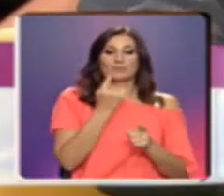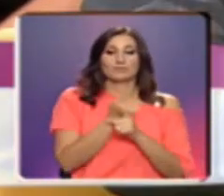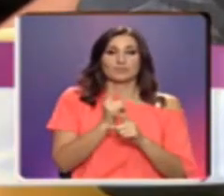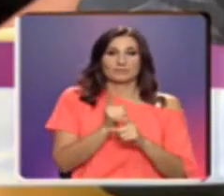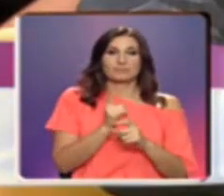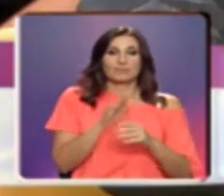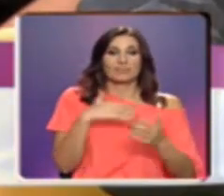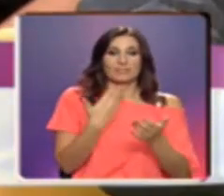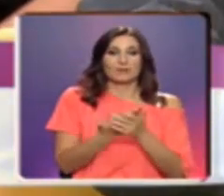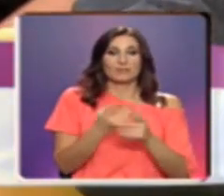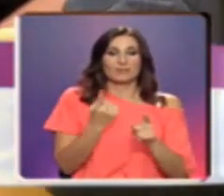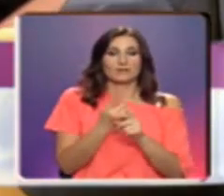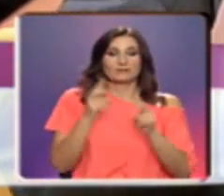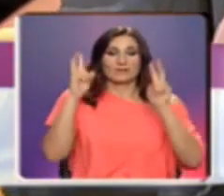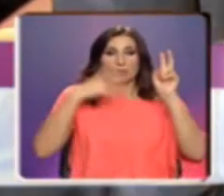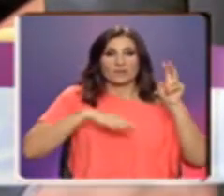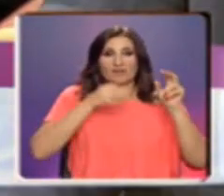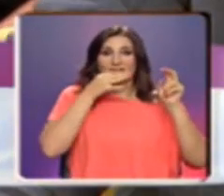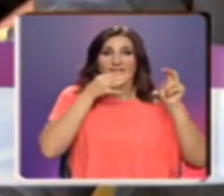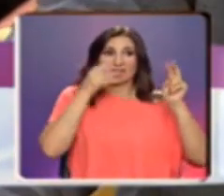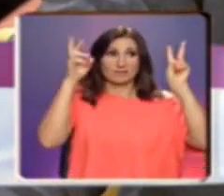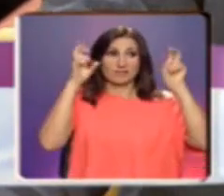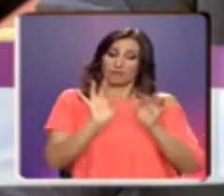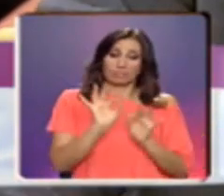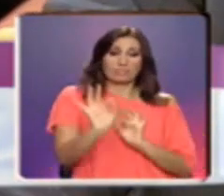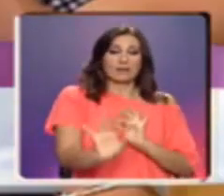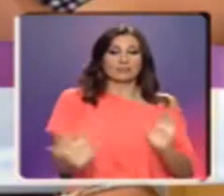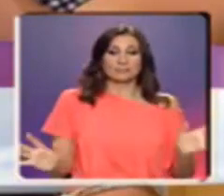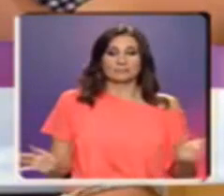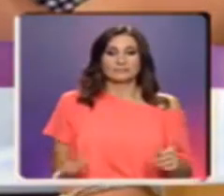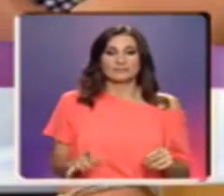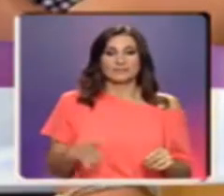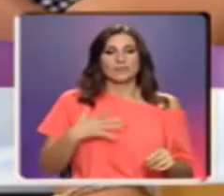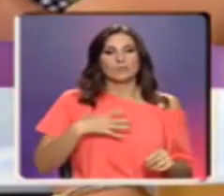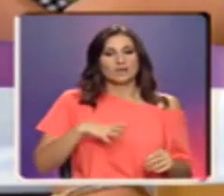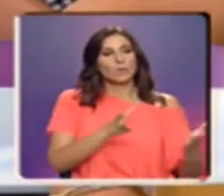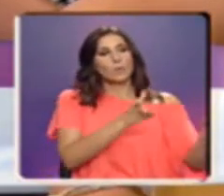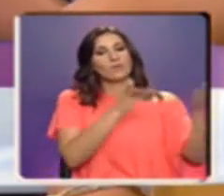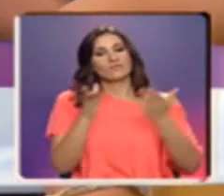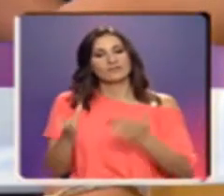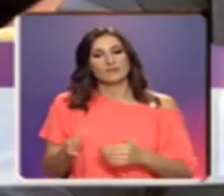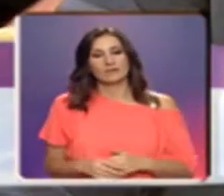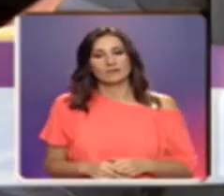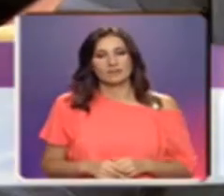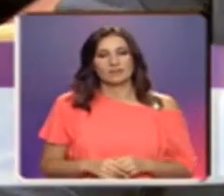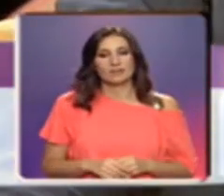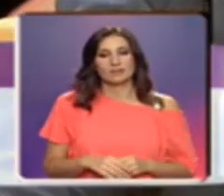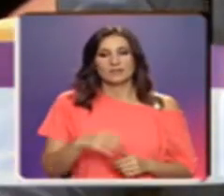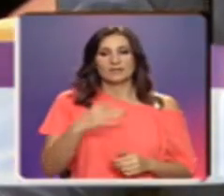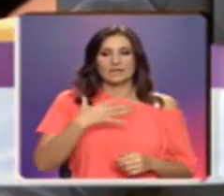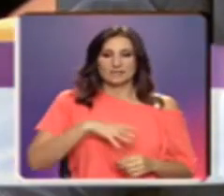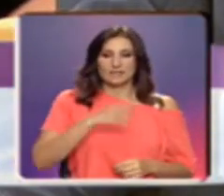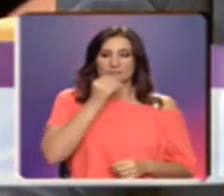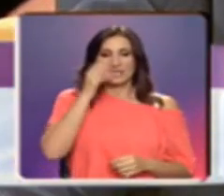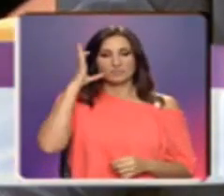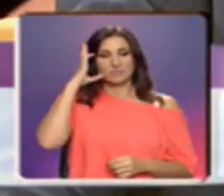resultou, porque queria pôr o tema em cima da mesa, perfeito. Eu também estou muito feliz que esteja aqui comigo, quero fazer-lhe um convite. Sim, senhor. Almoça